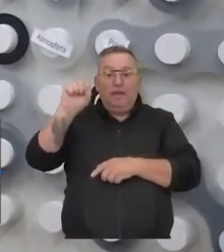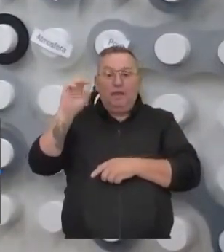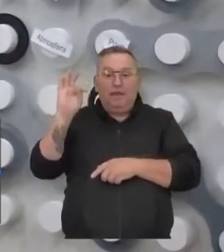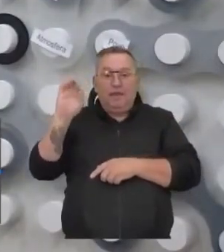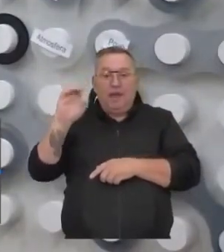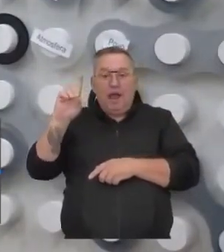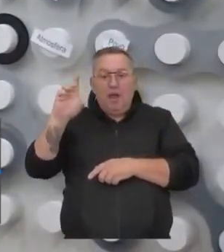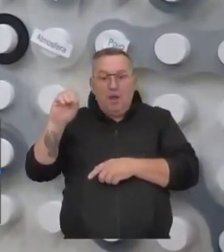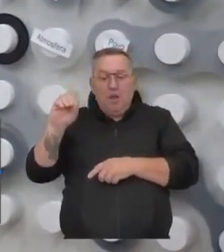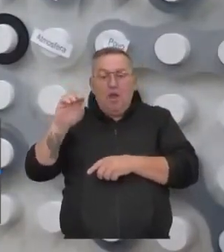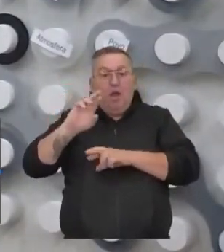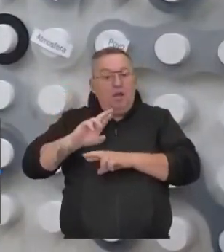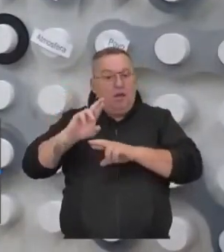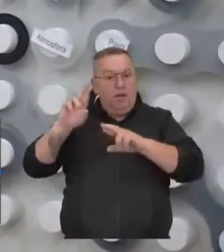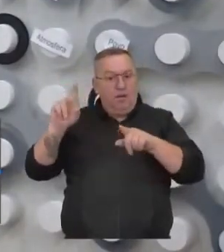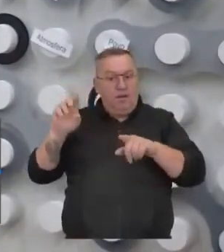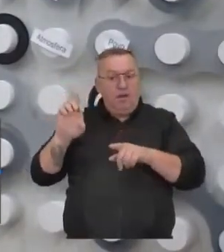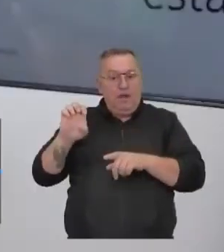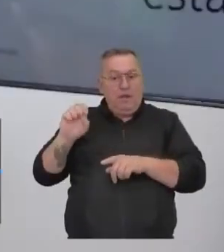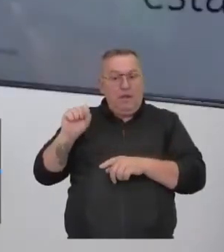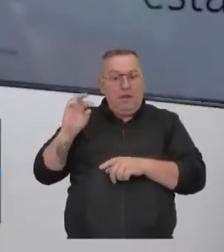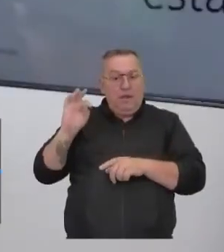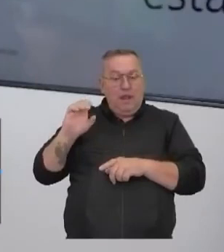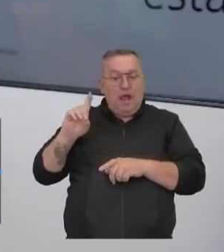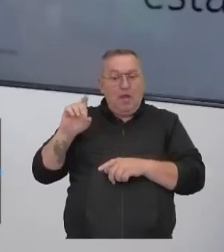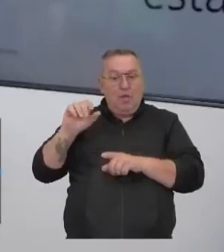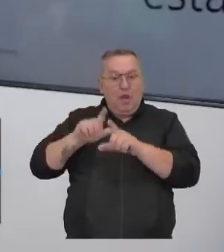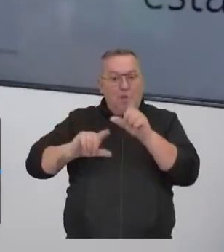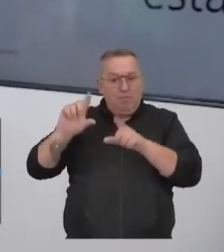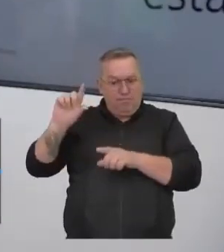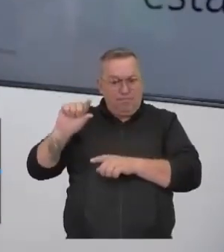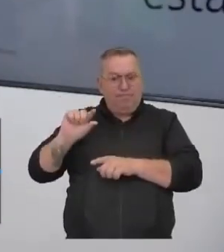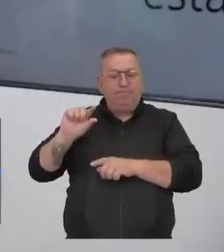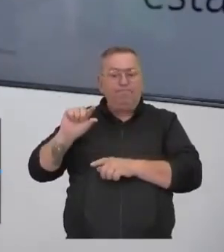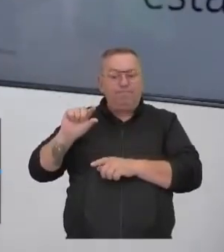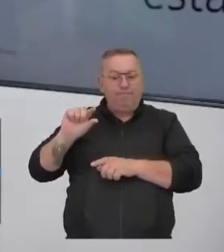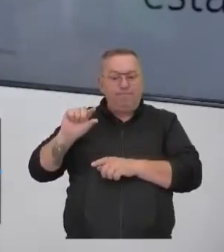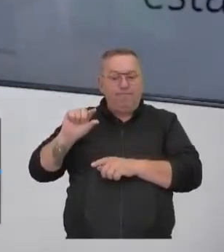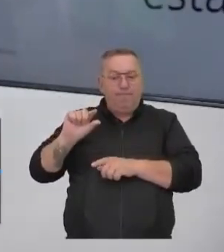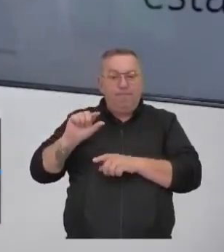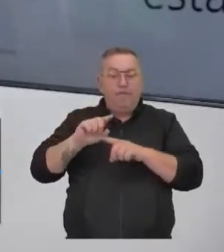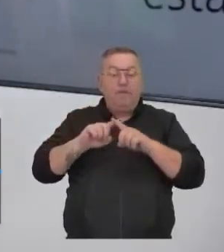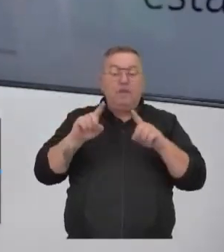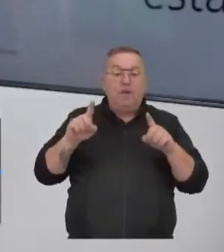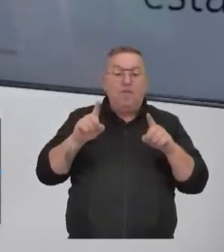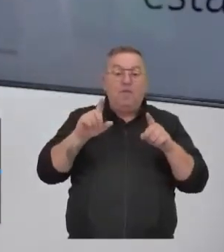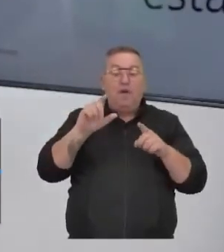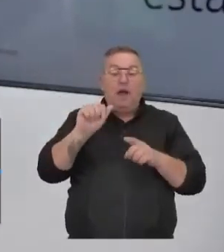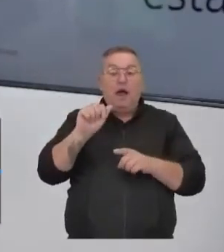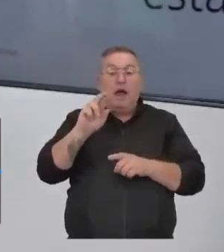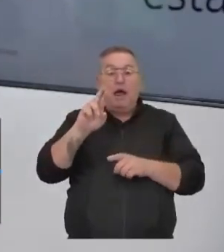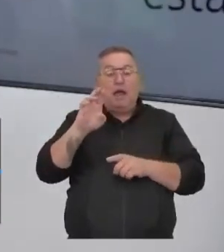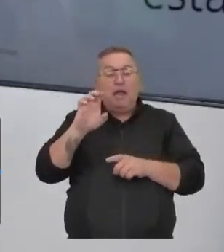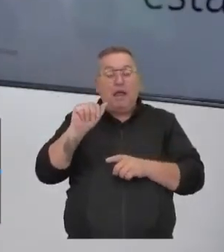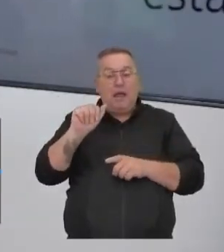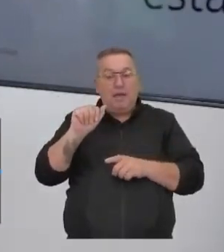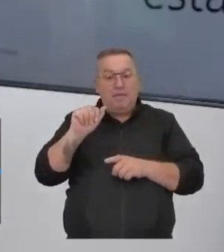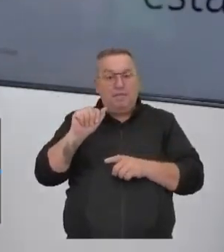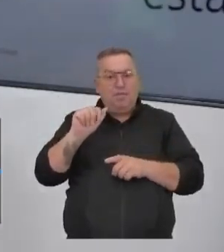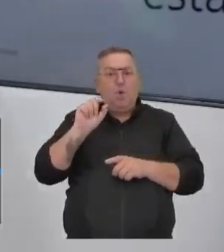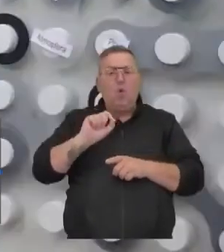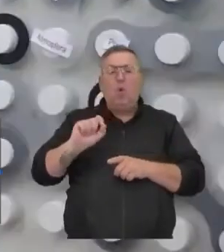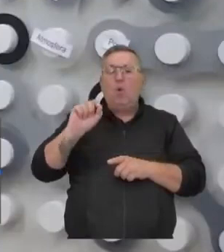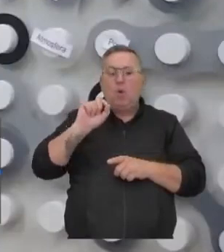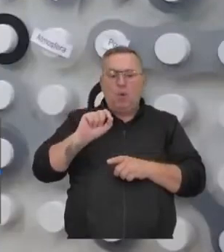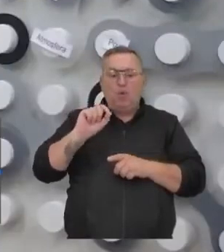ideias aí, uma definição muito mais profunda. Não é isso, Janaína? Isso. É isso aí? Então, a área, o que é a área do estado? A área, área de um território. A